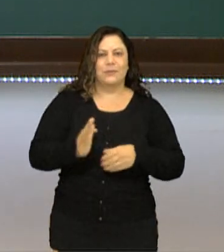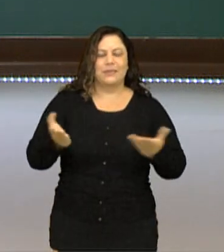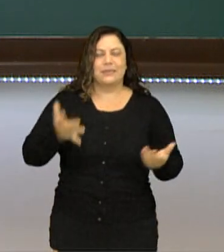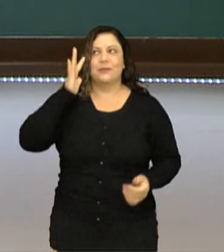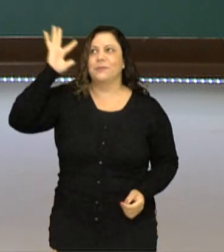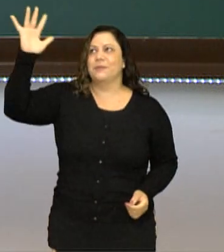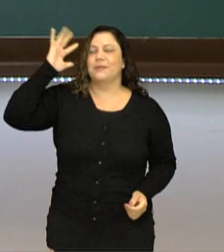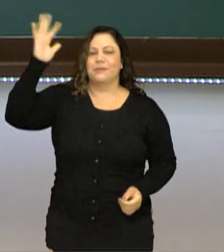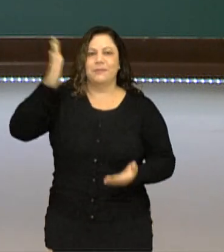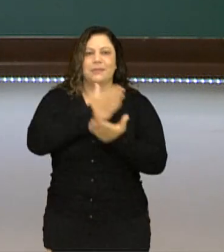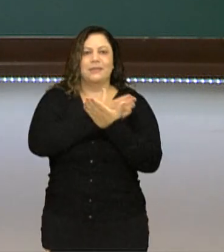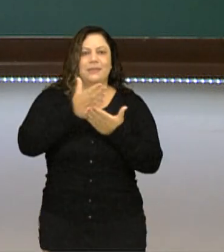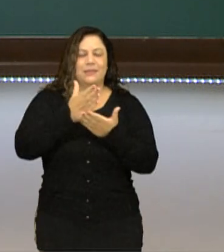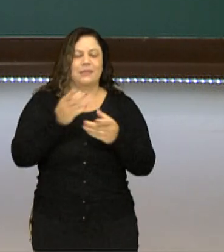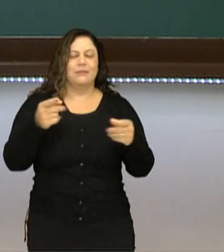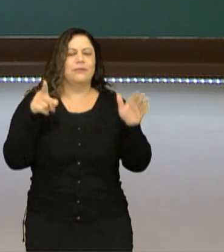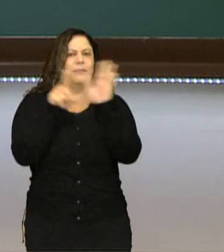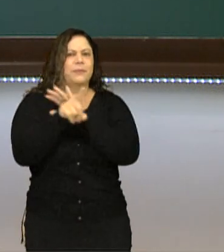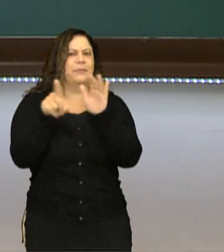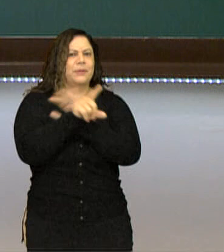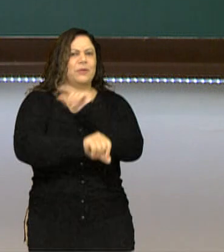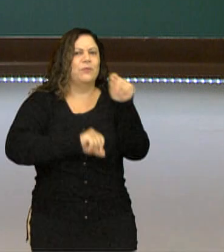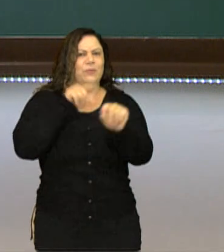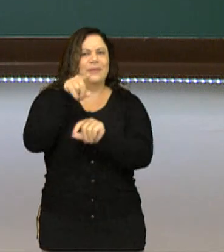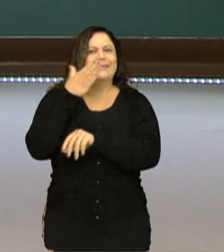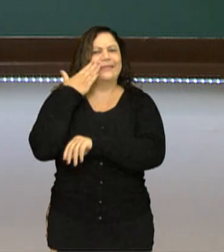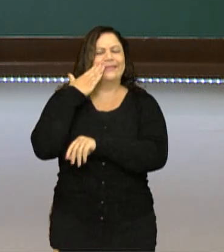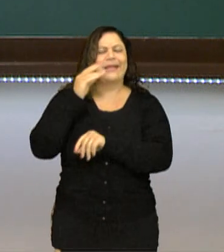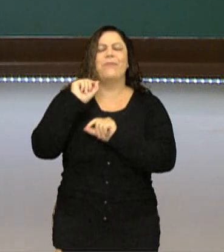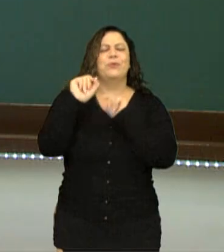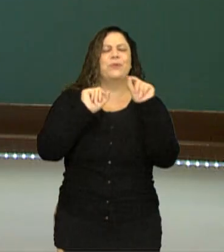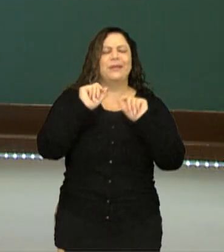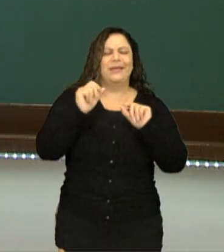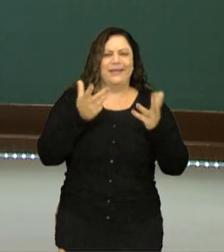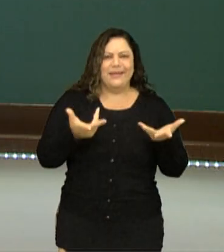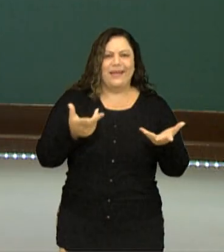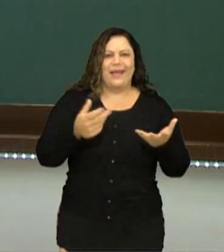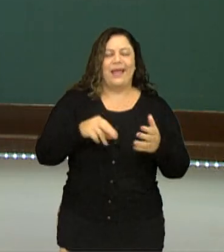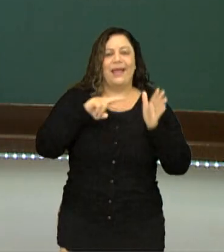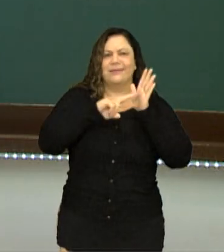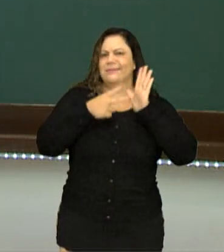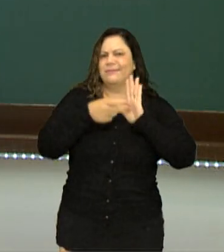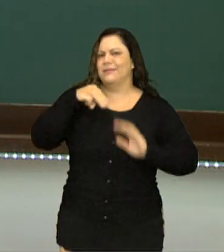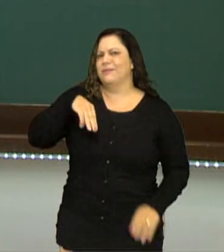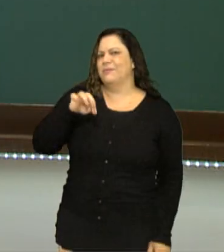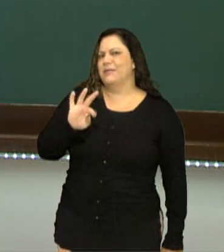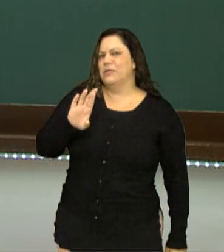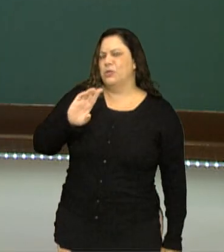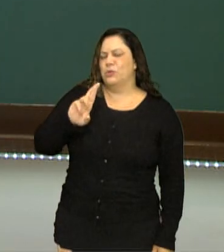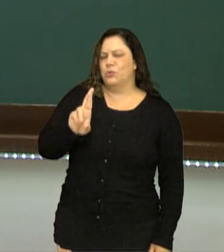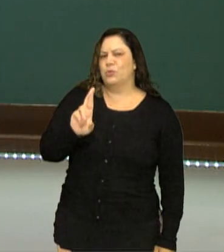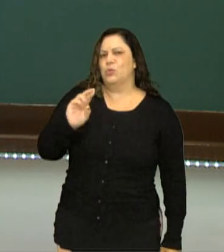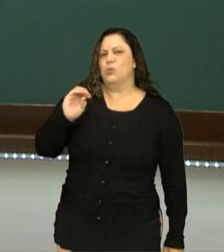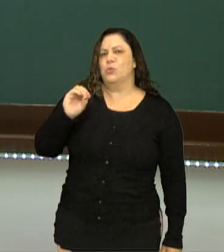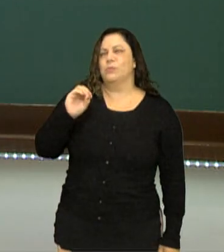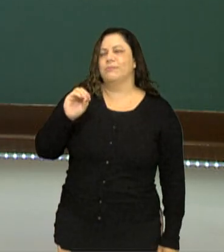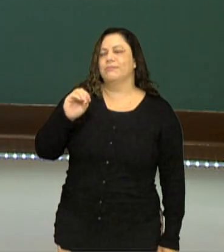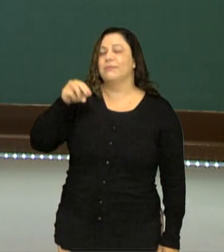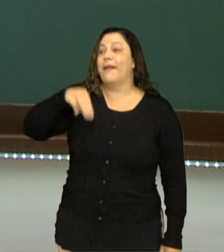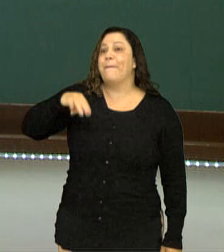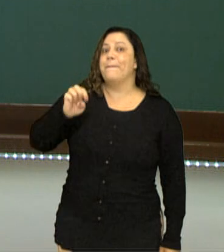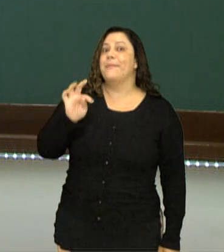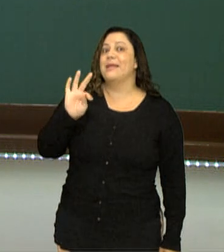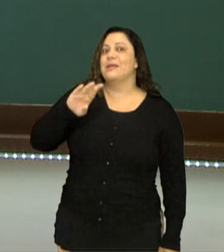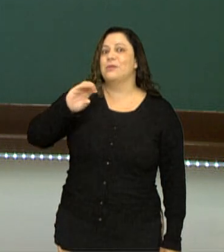esse início, então nós perguntamos ali, vocês sabem o que são regiões metropolitanas? E você sabe se o local onde